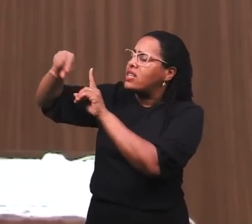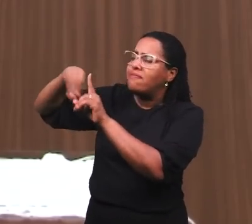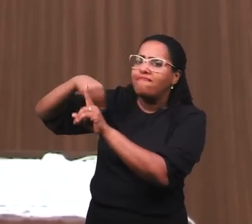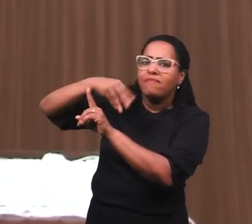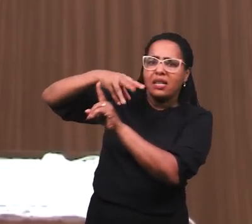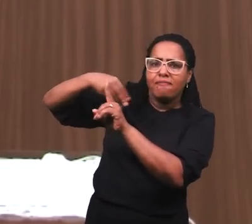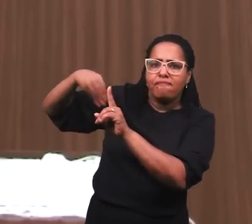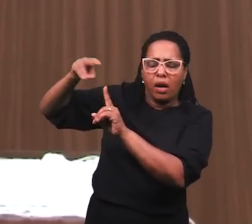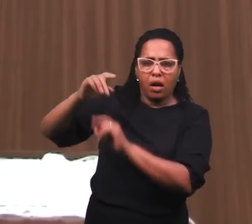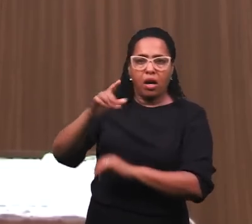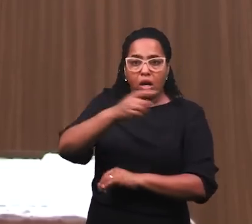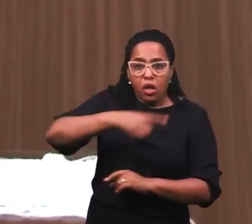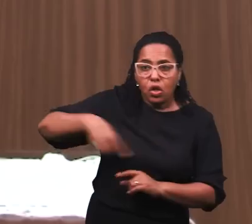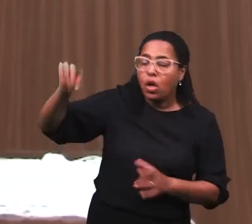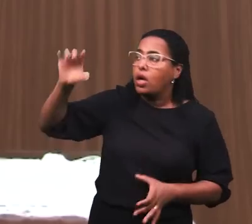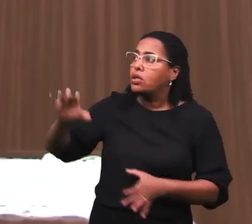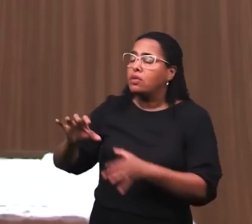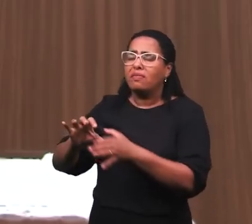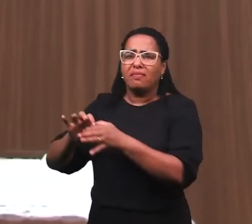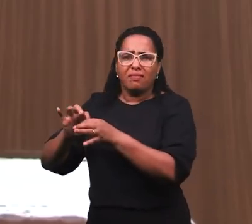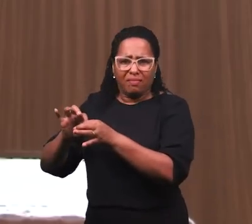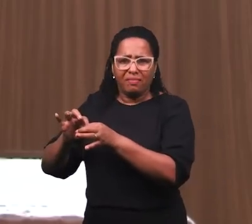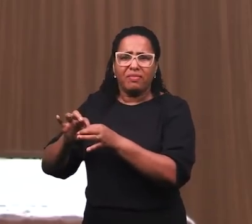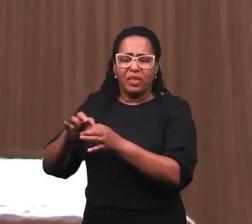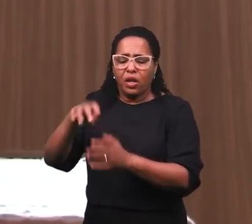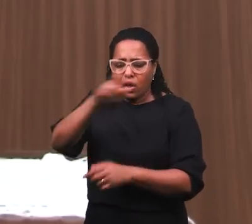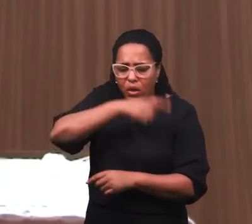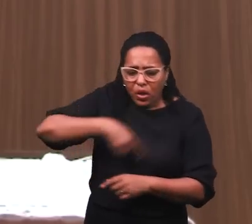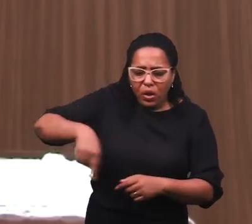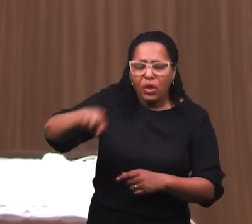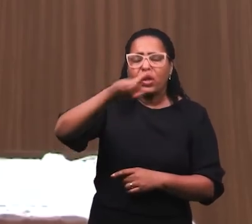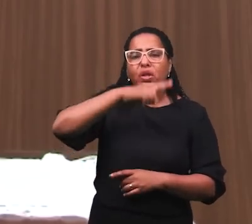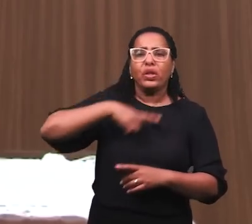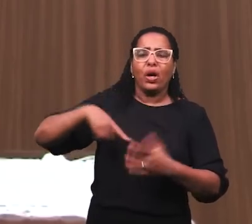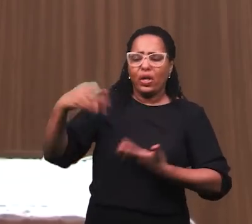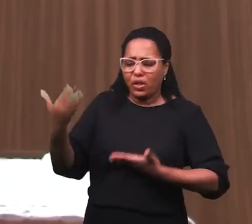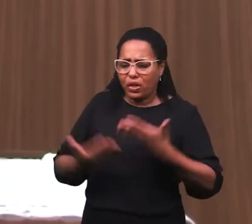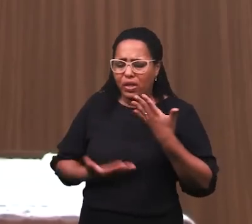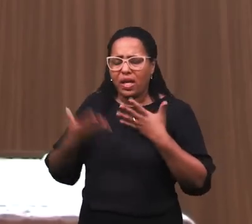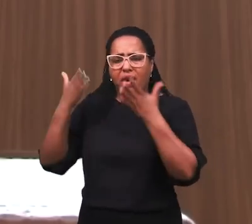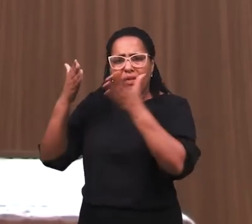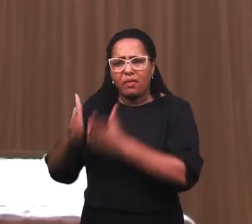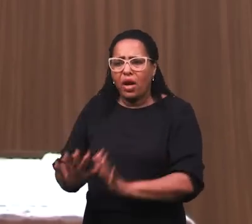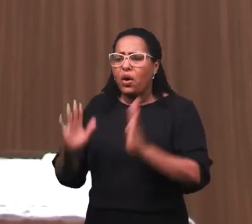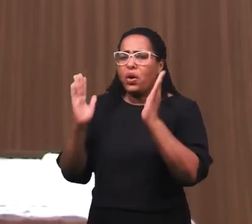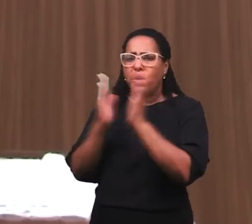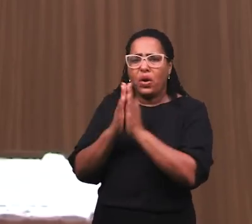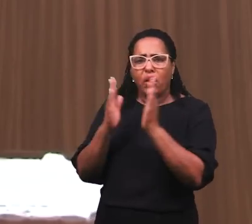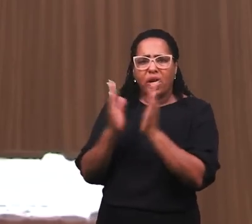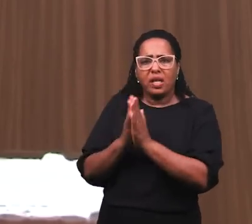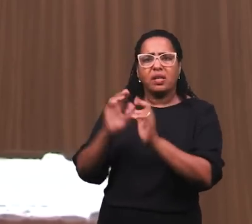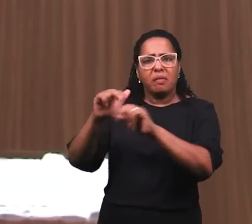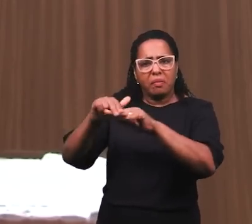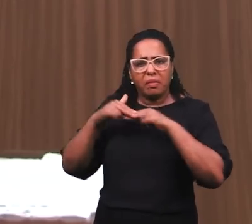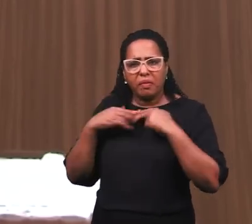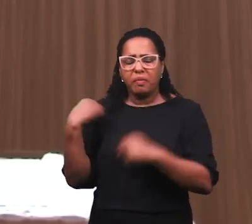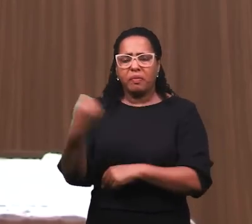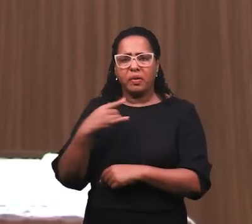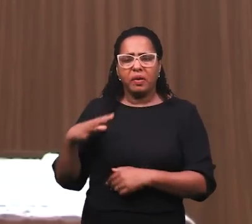igreja, nos unamos a Ele na nossa função de igreja sacerdotal em intercessão pela nossa